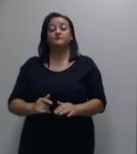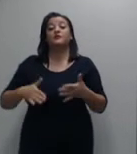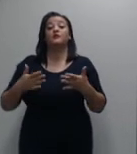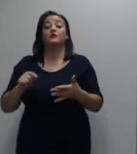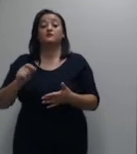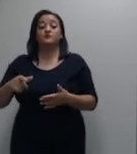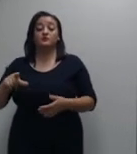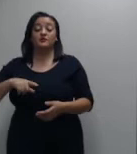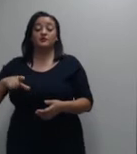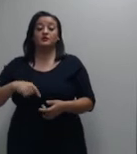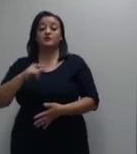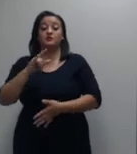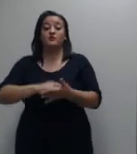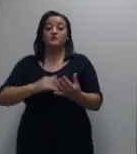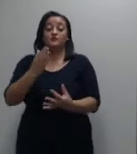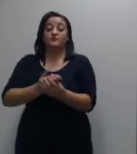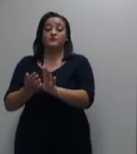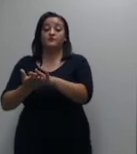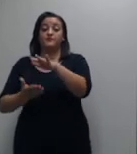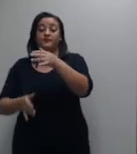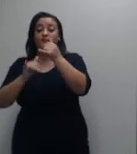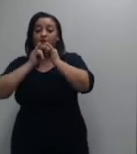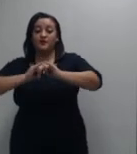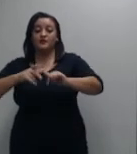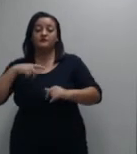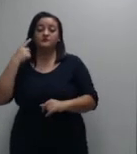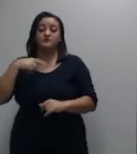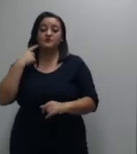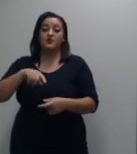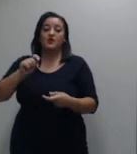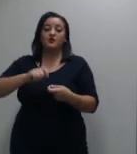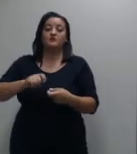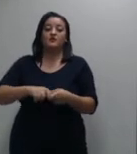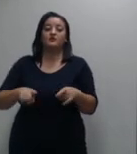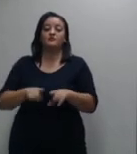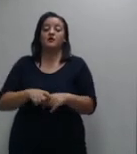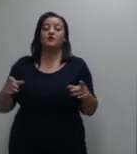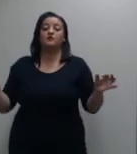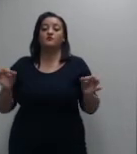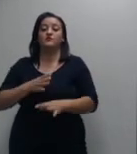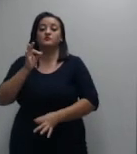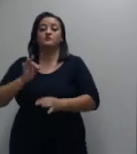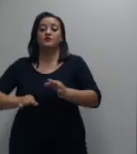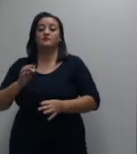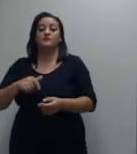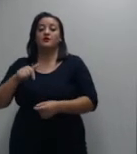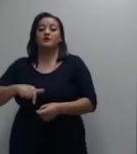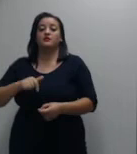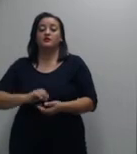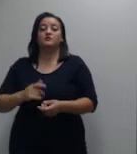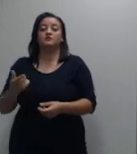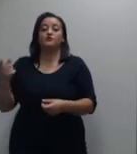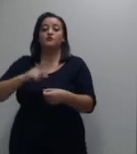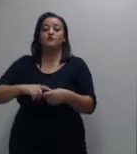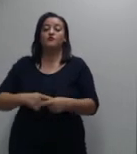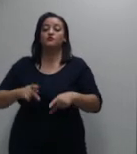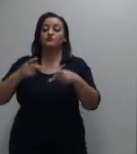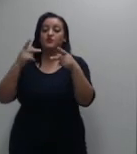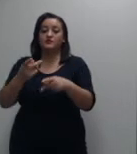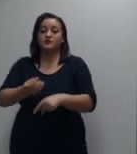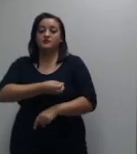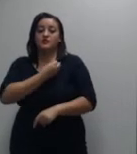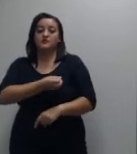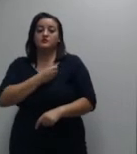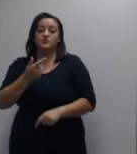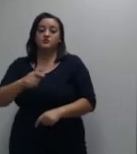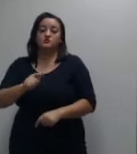piá documentalmente nos autos a declaração de advogado atestando o trânsito em julgado sem aqui se a validade diante da existência de